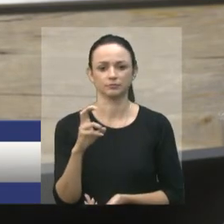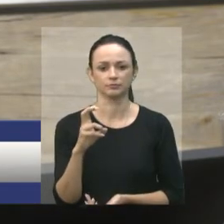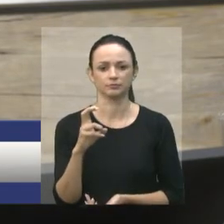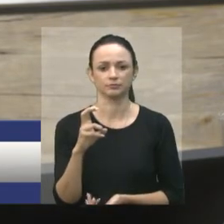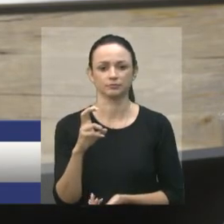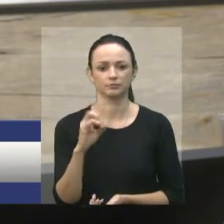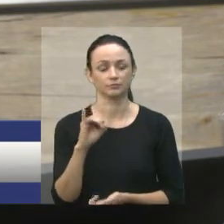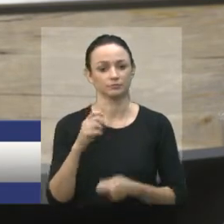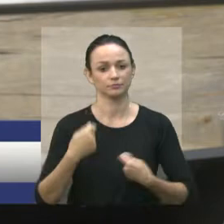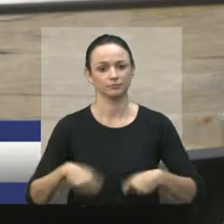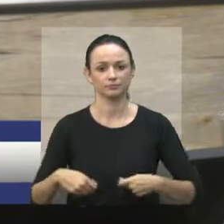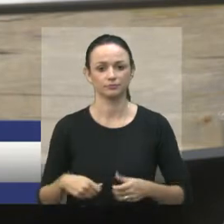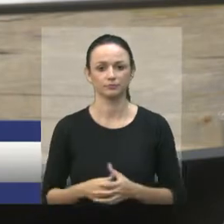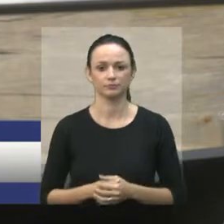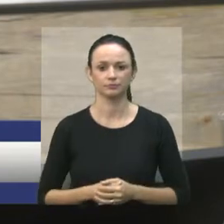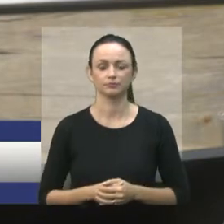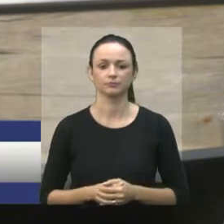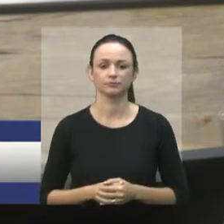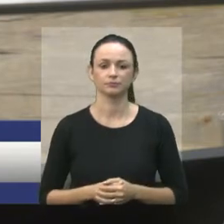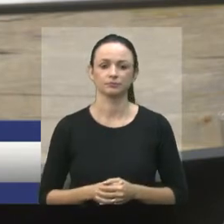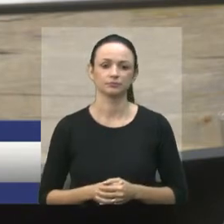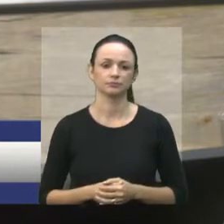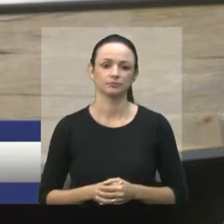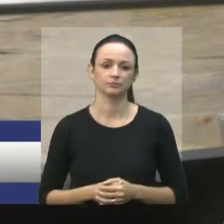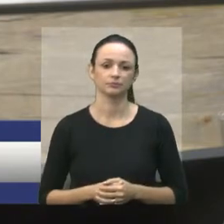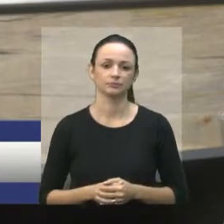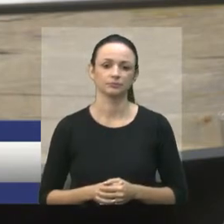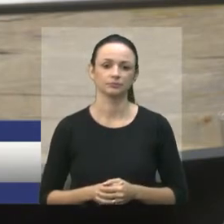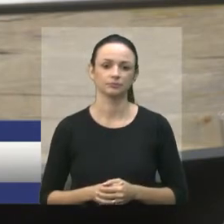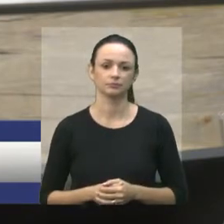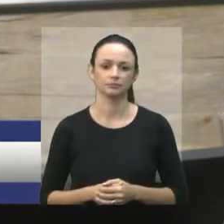2025, se necessário.